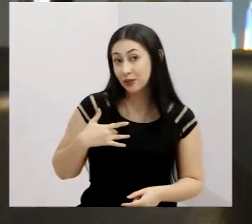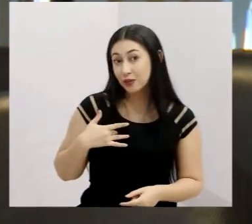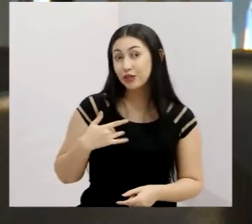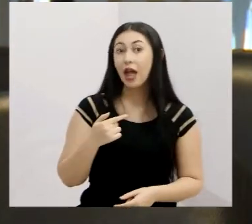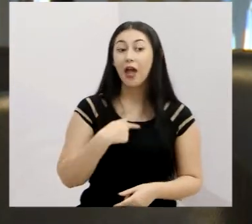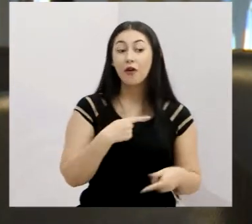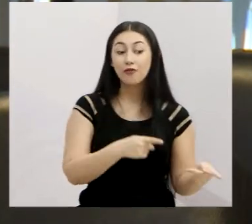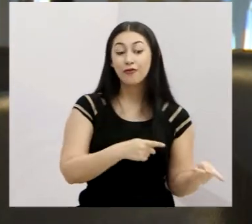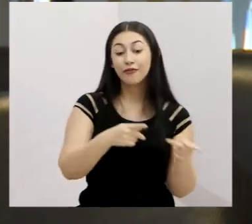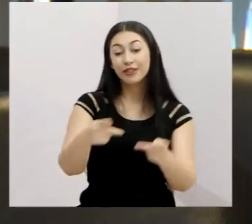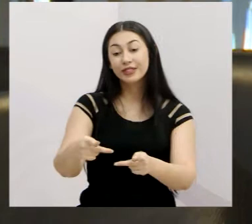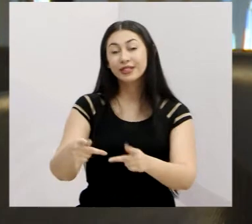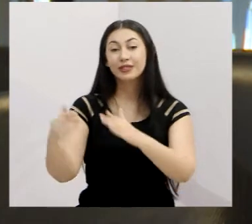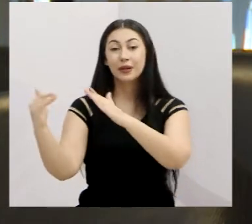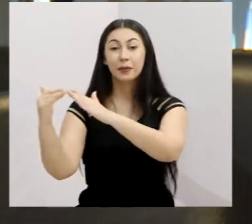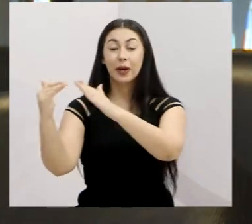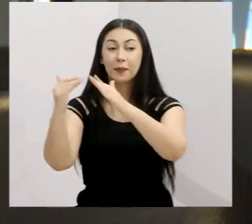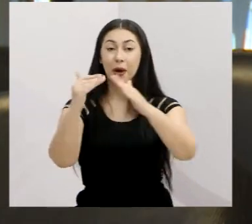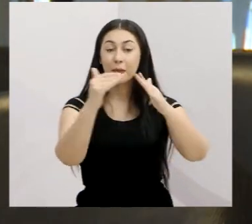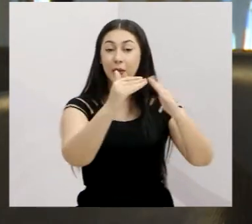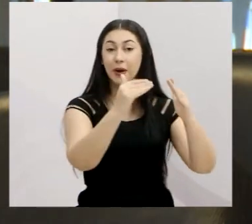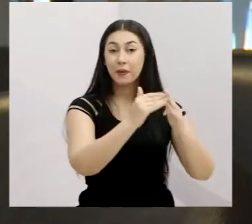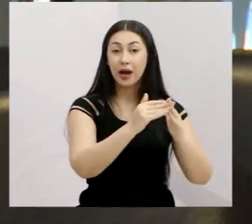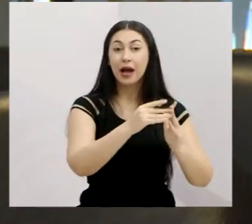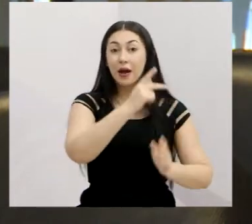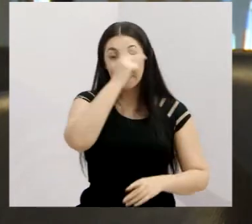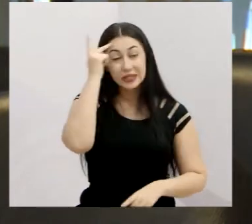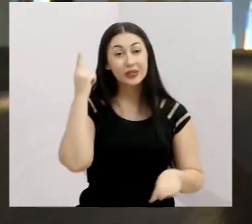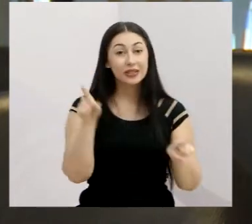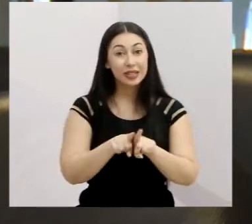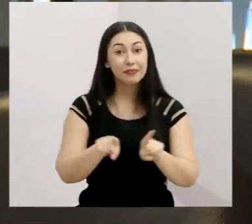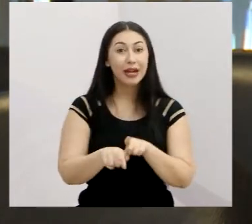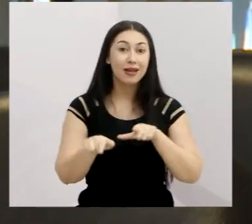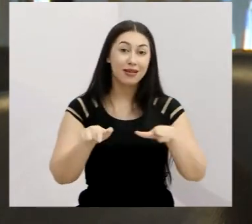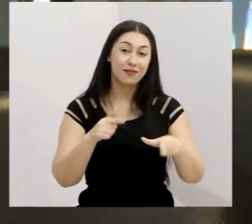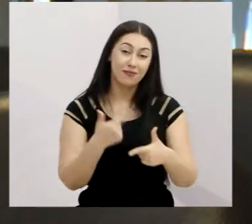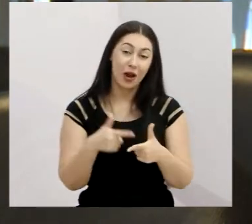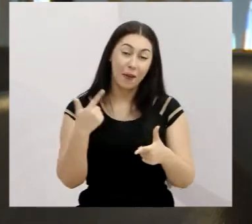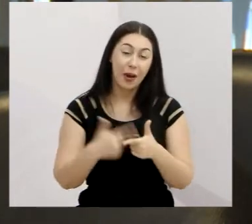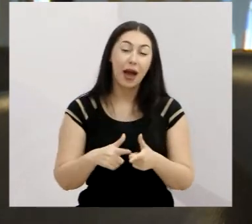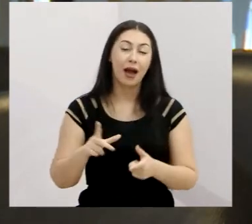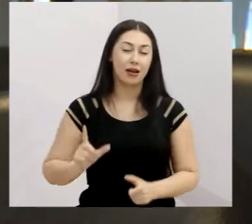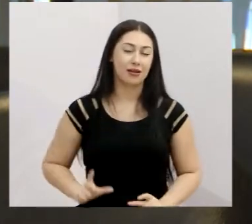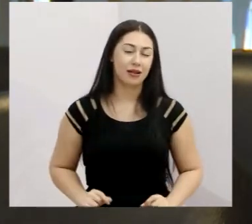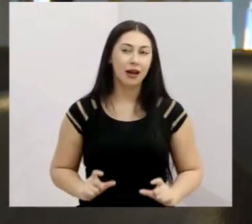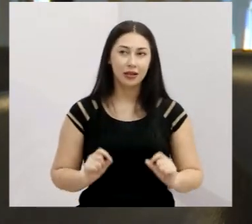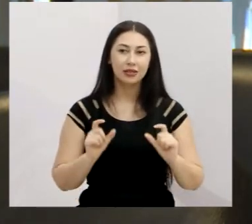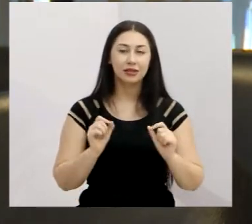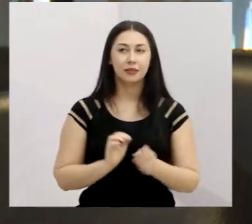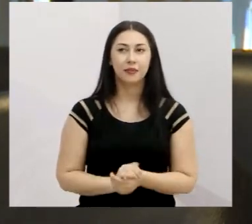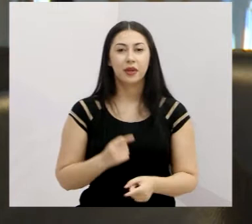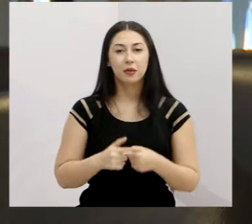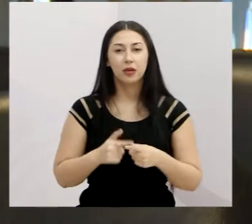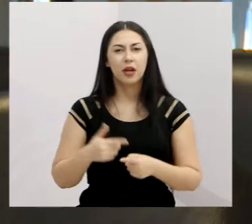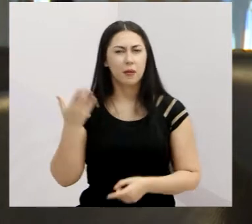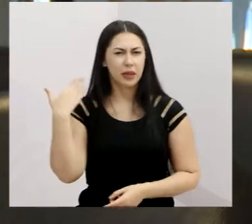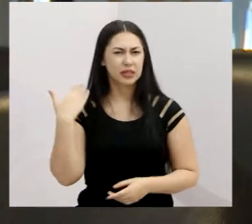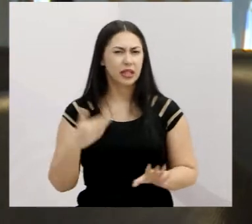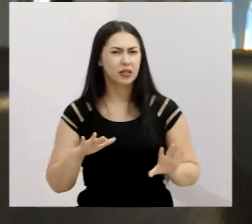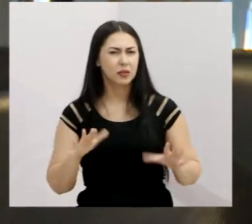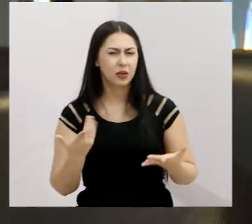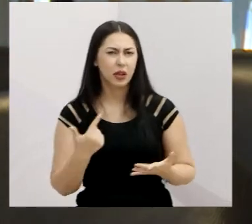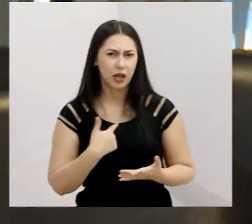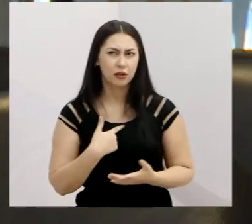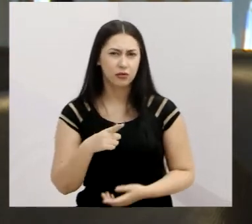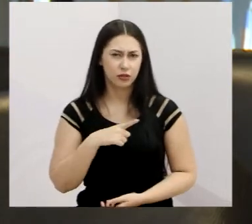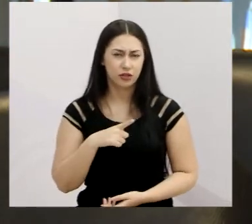nas casas das pessoas que estão passando com o mesmo problema que eu passei que quando eu passei era